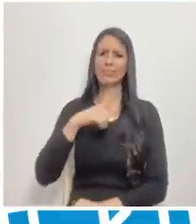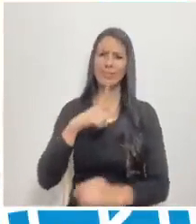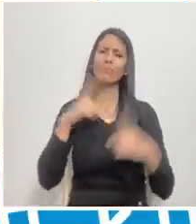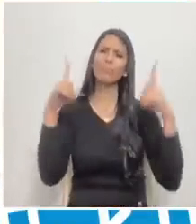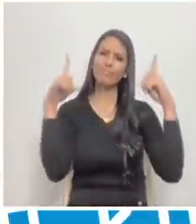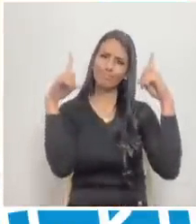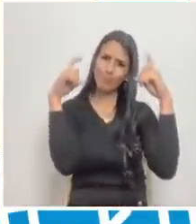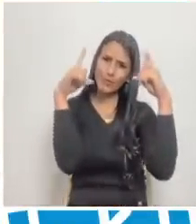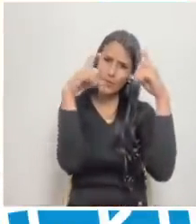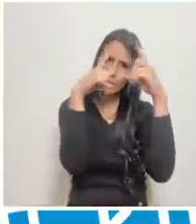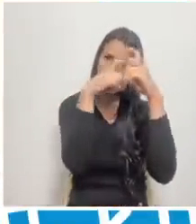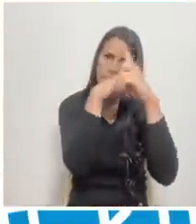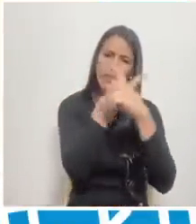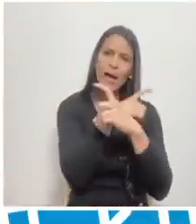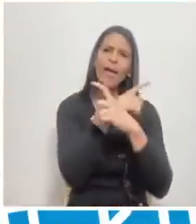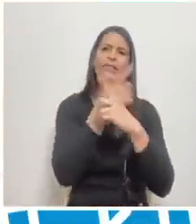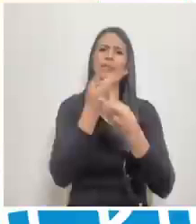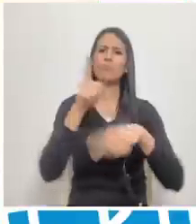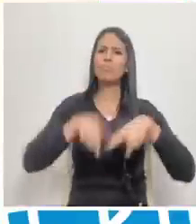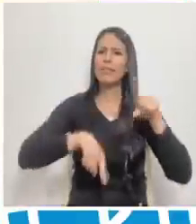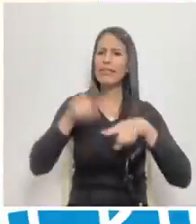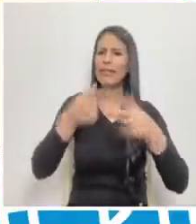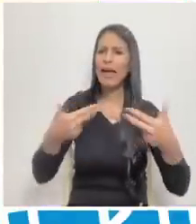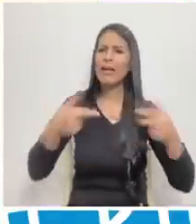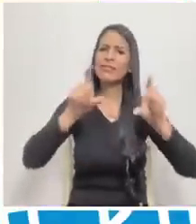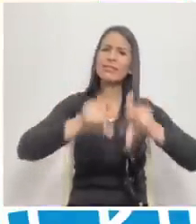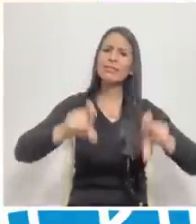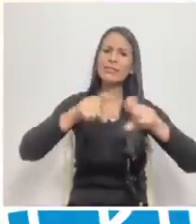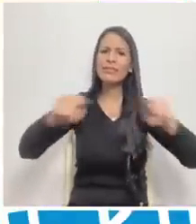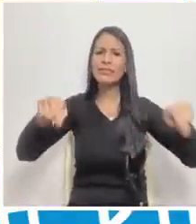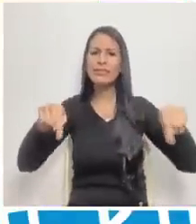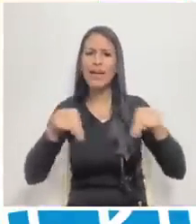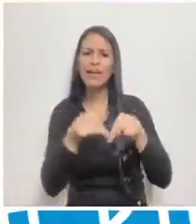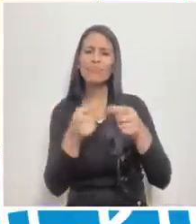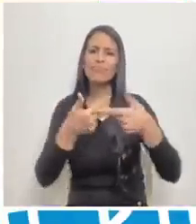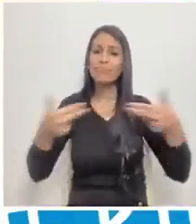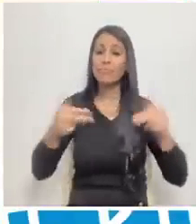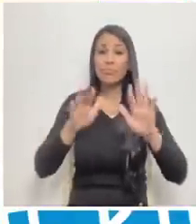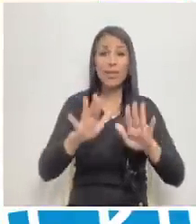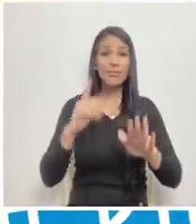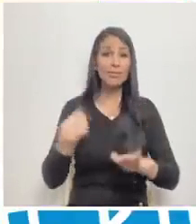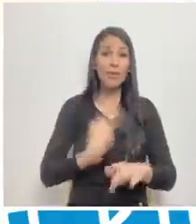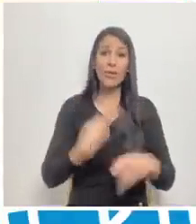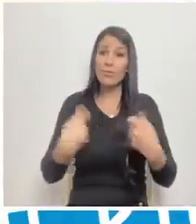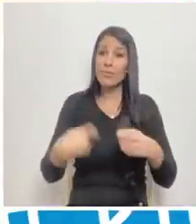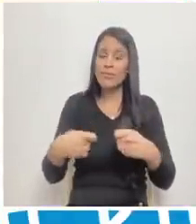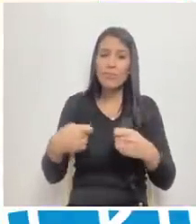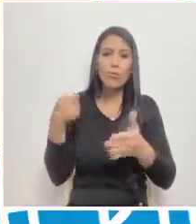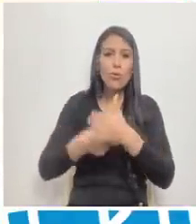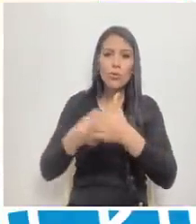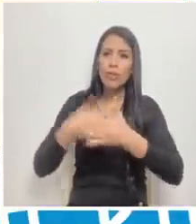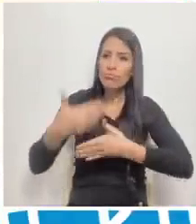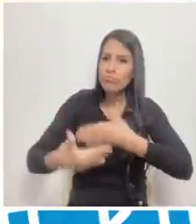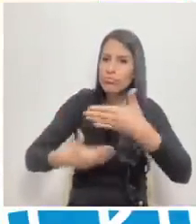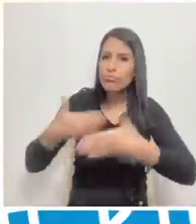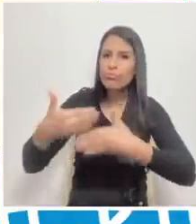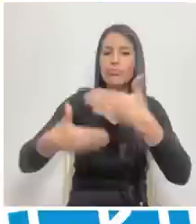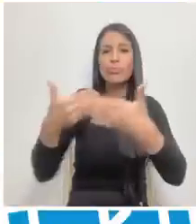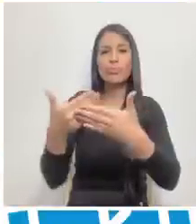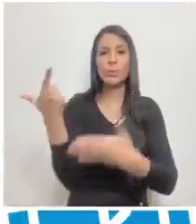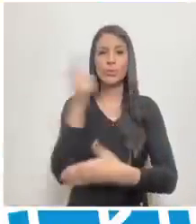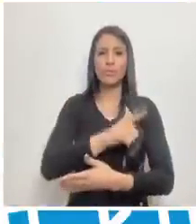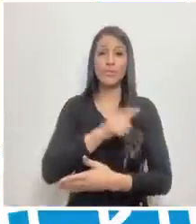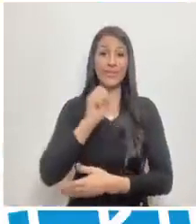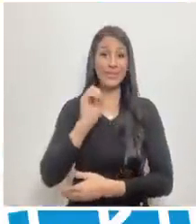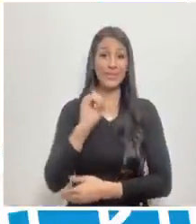obter equipamentos, laboratórios, mas temos que caminhar para. Se a gente não fizer